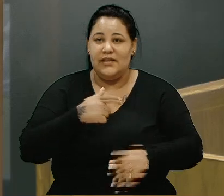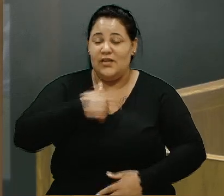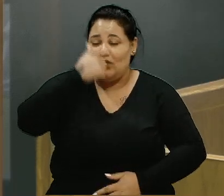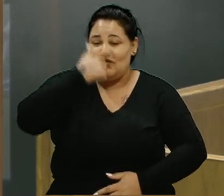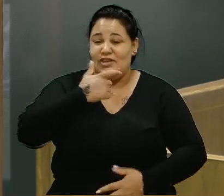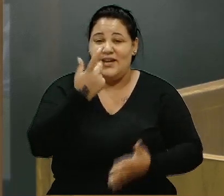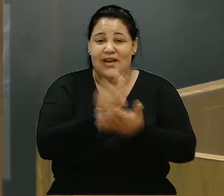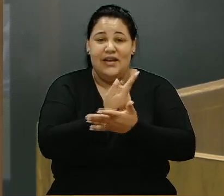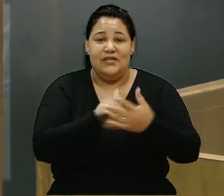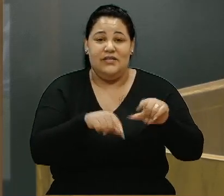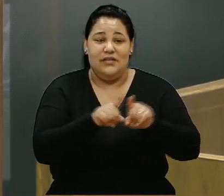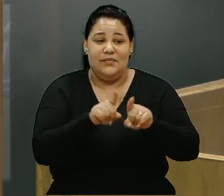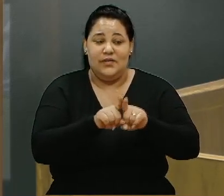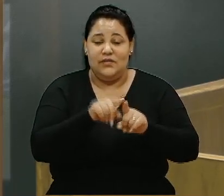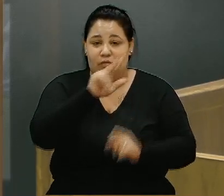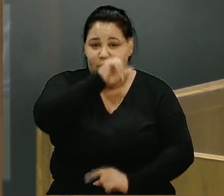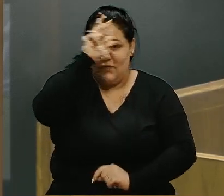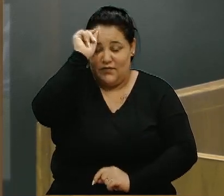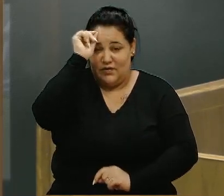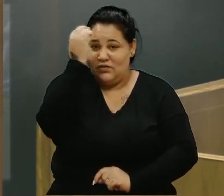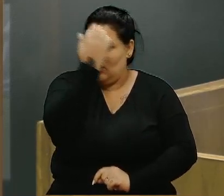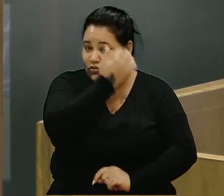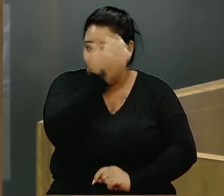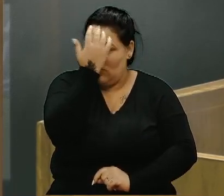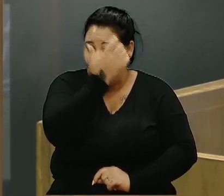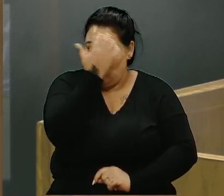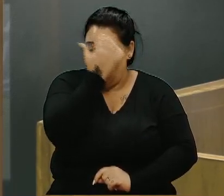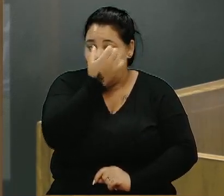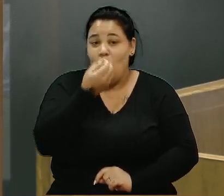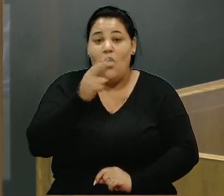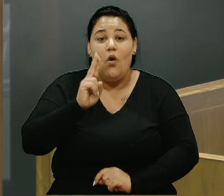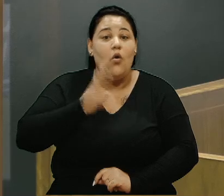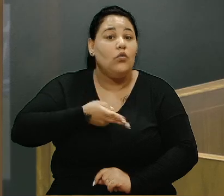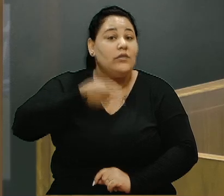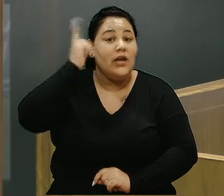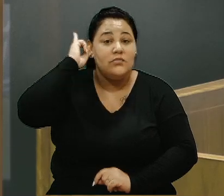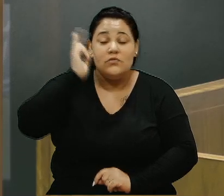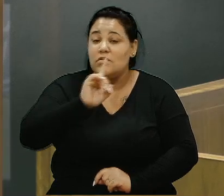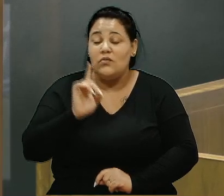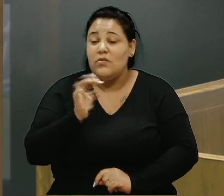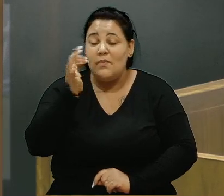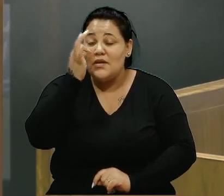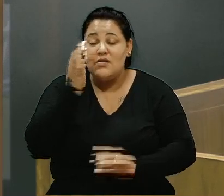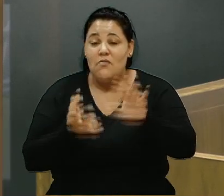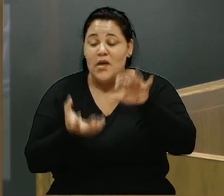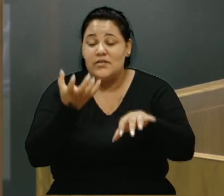inapropriado o prefeito Adiló ou o vice Néspolo não estarem em Brasília.